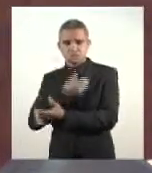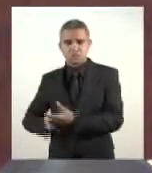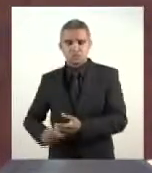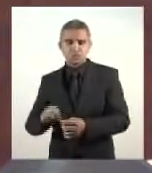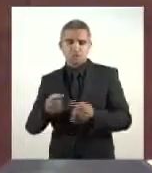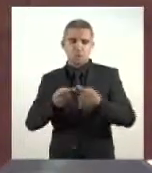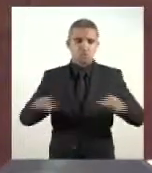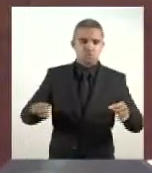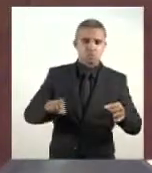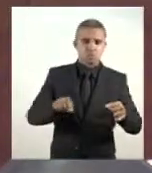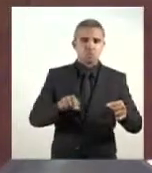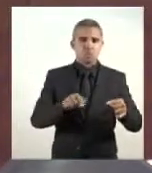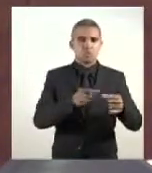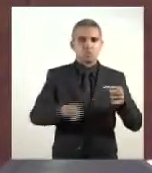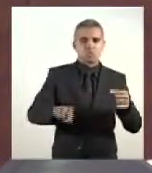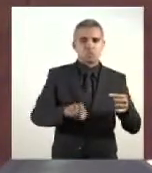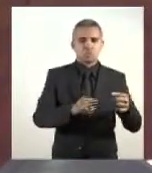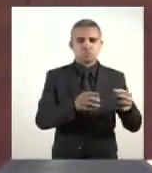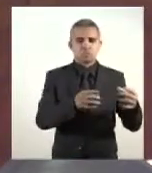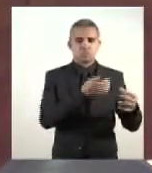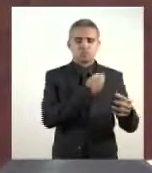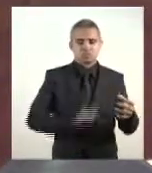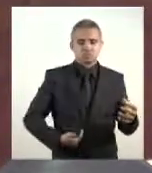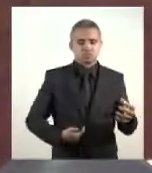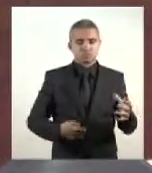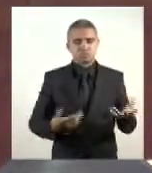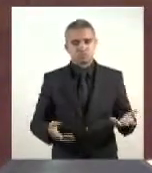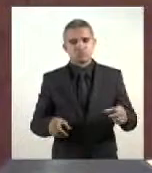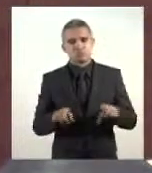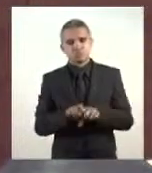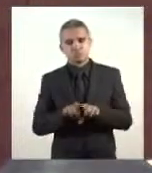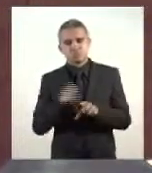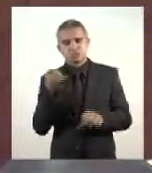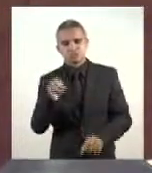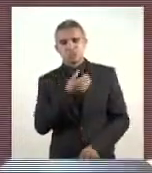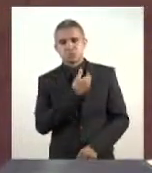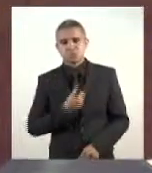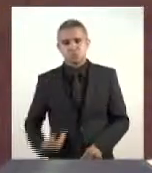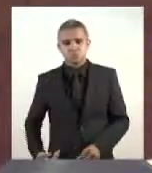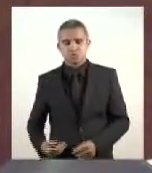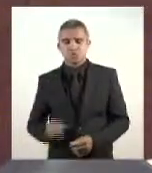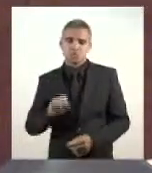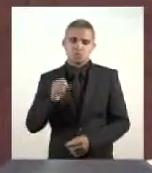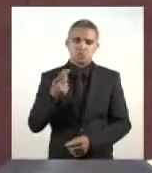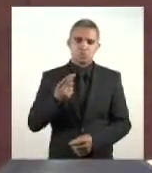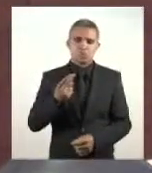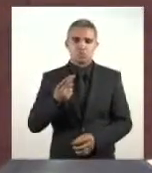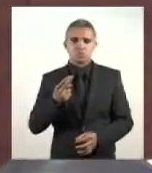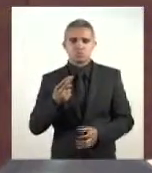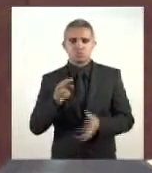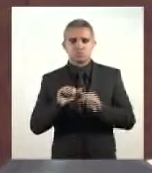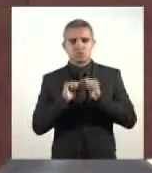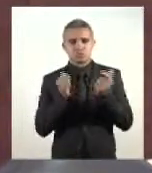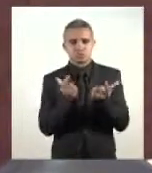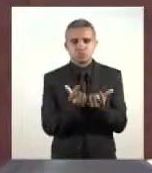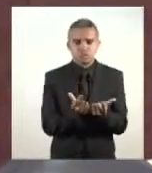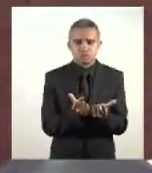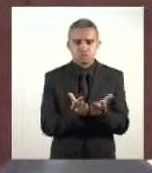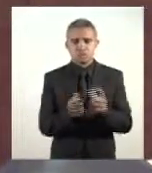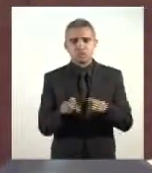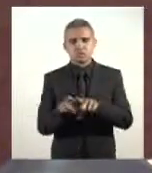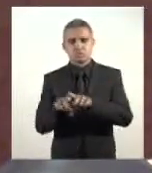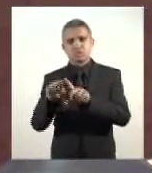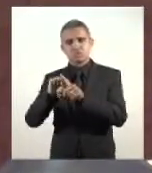ser legislativo, judiciário ou executivo, e até a sociedade civil organizada, que a